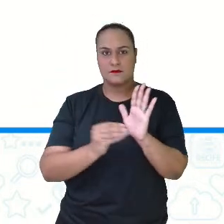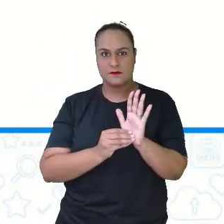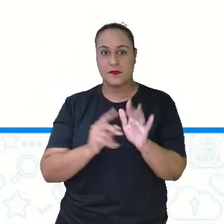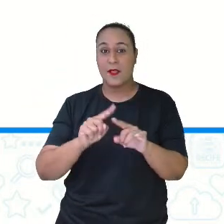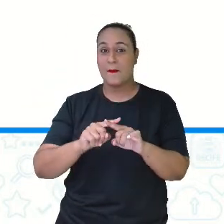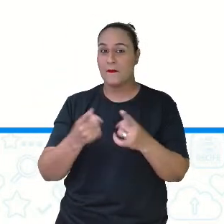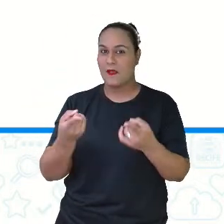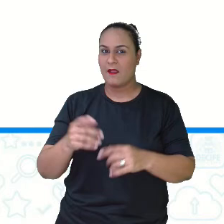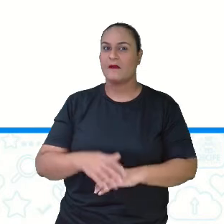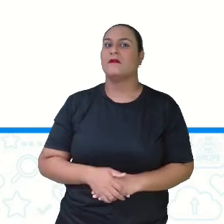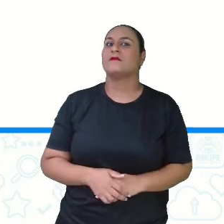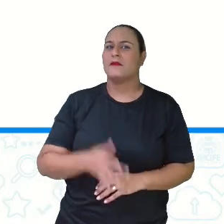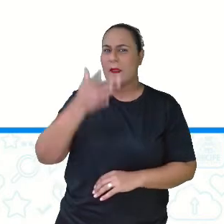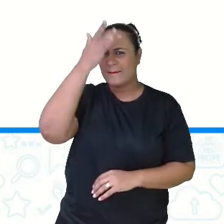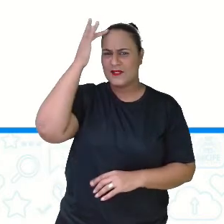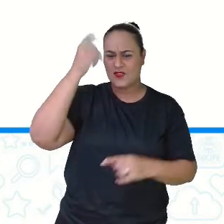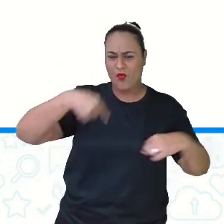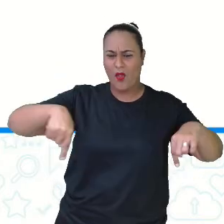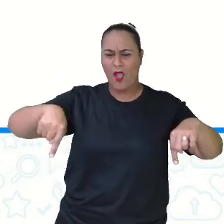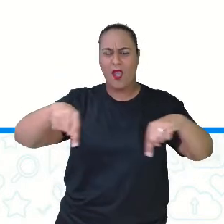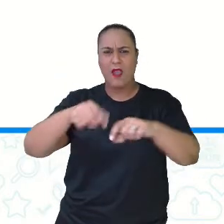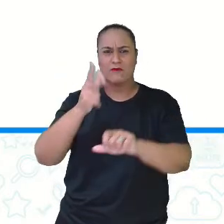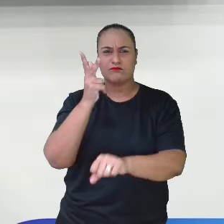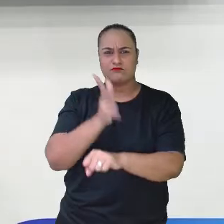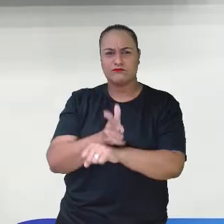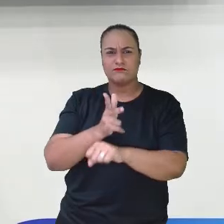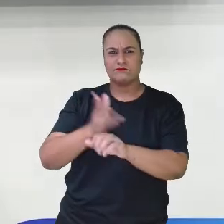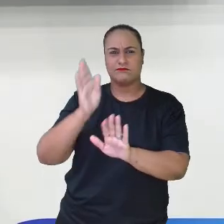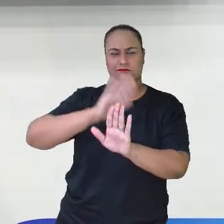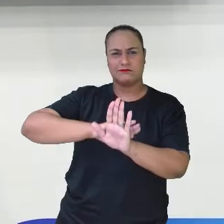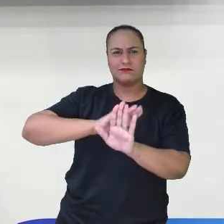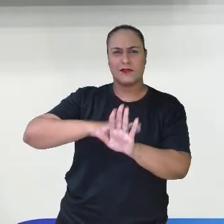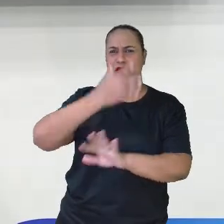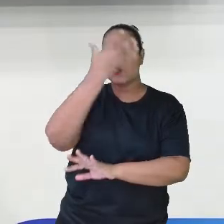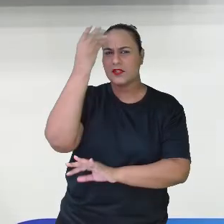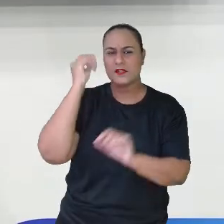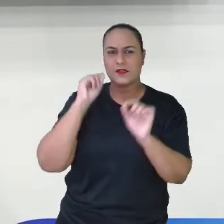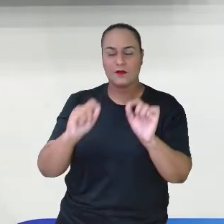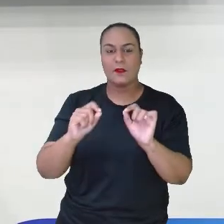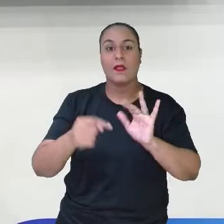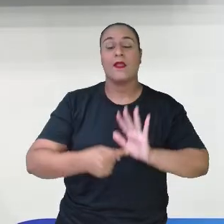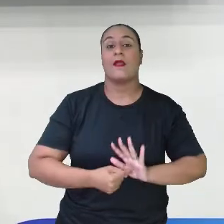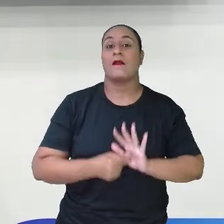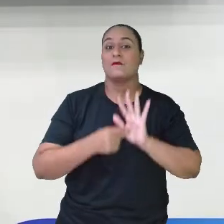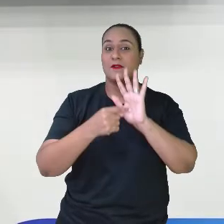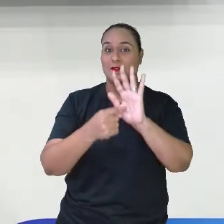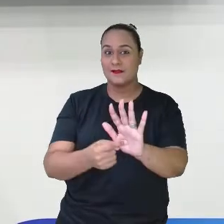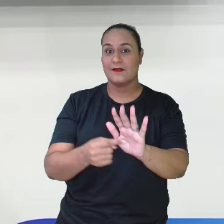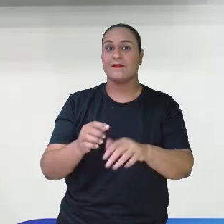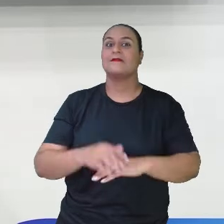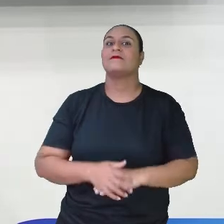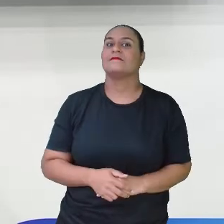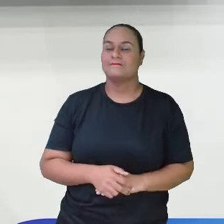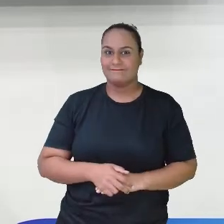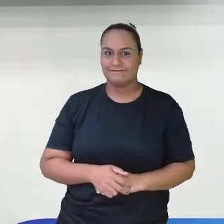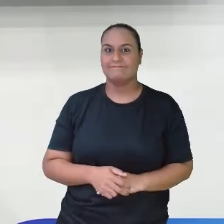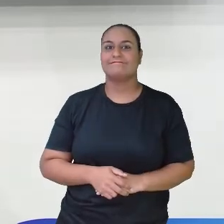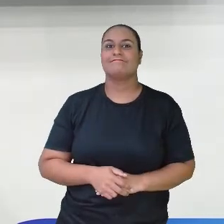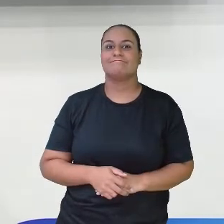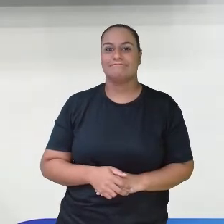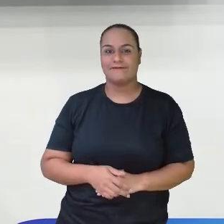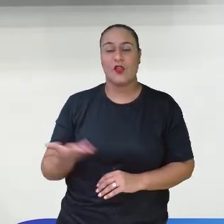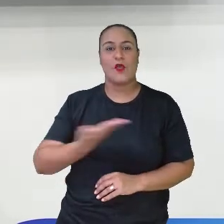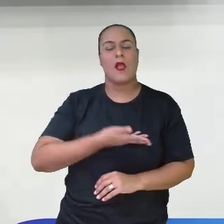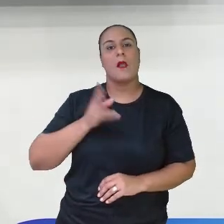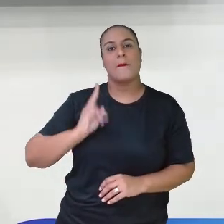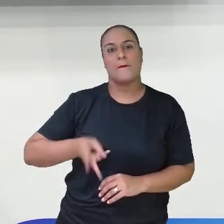a produção está aqui atacada comigo, porque eu esqueci de uma coisa, gente, apresentar a nossa coleguinha de